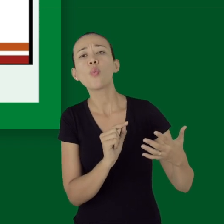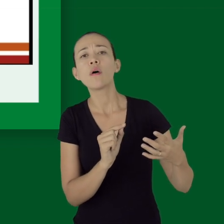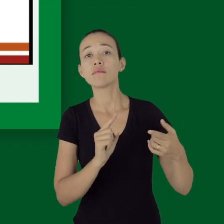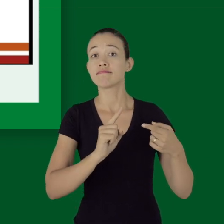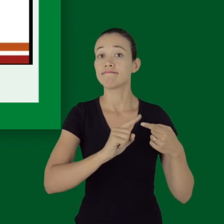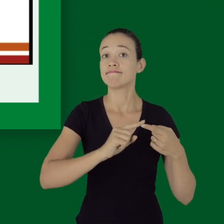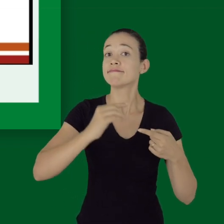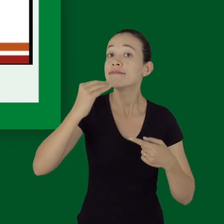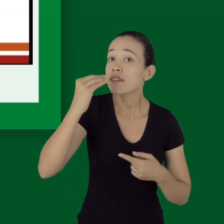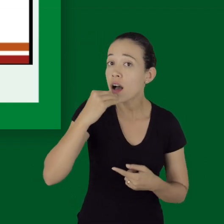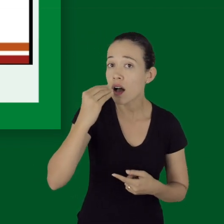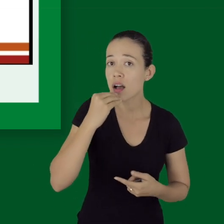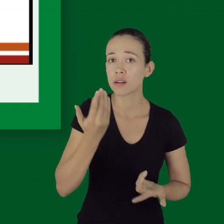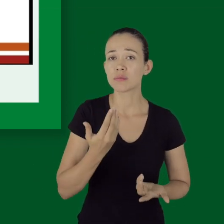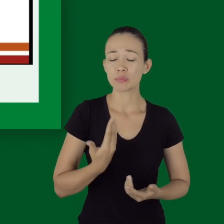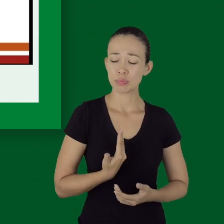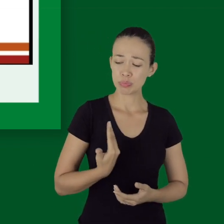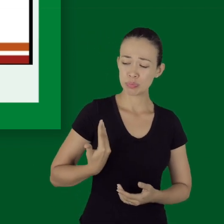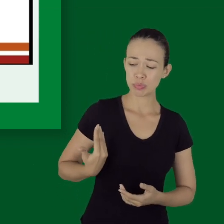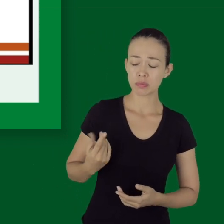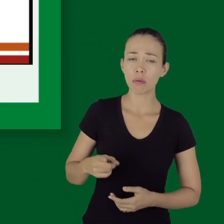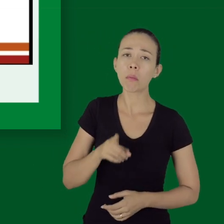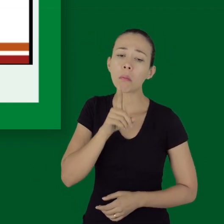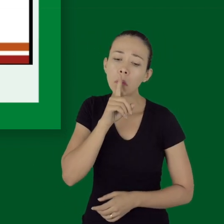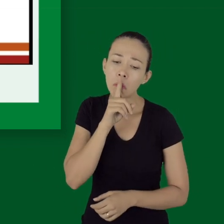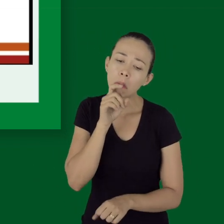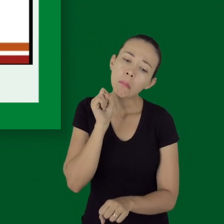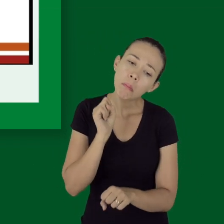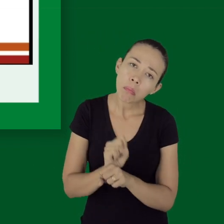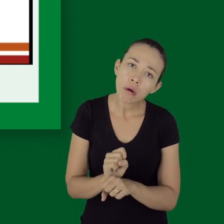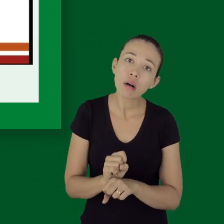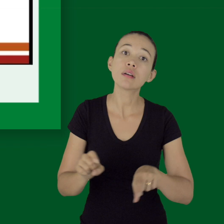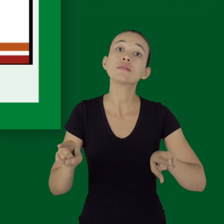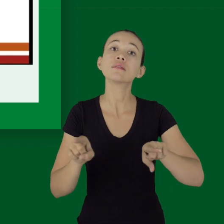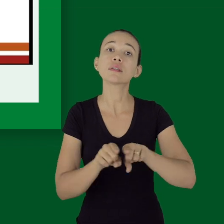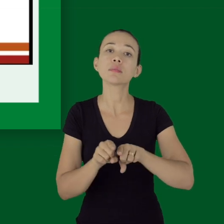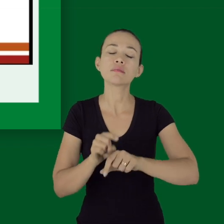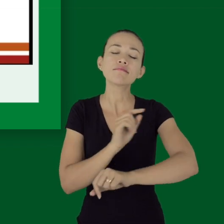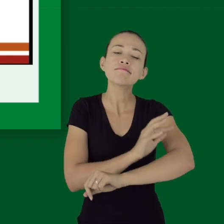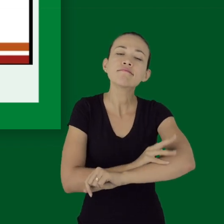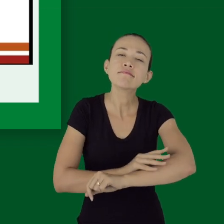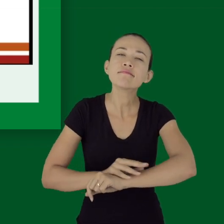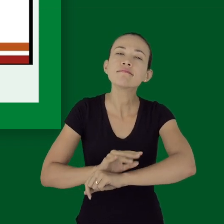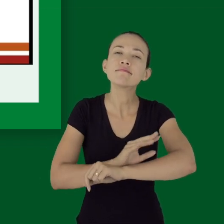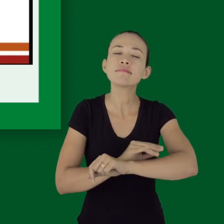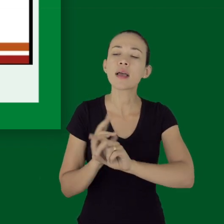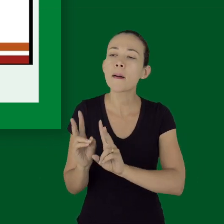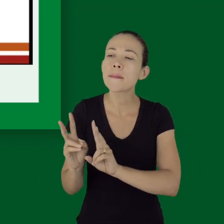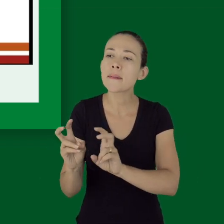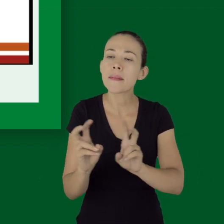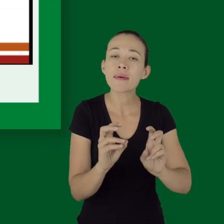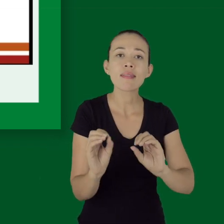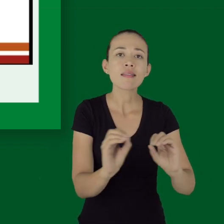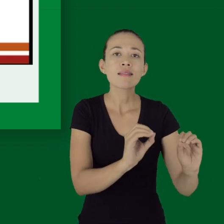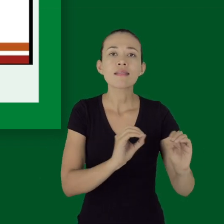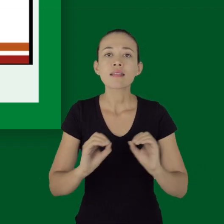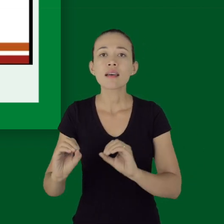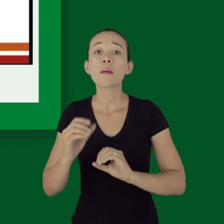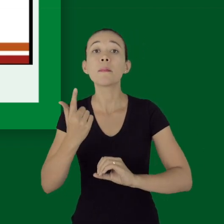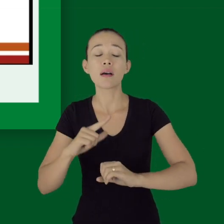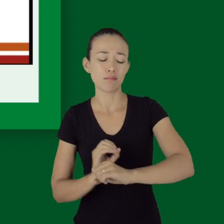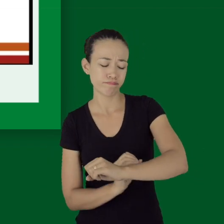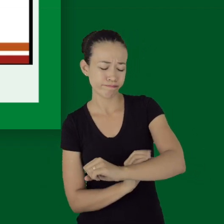Fraqueza, paralisia, perda da sensibilidade, que é a parestesia, dormência,